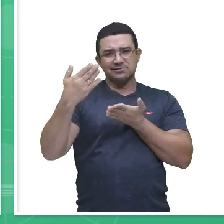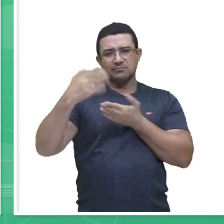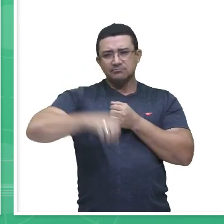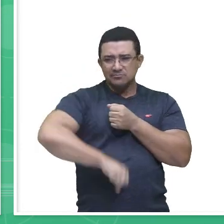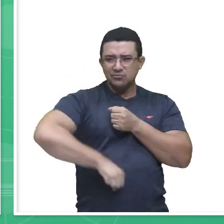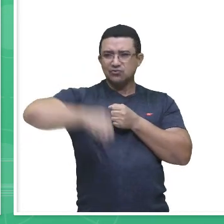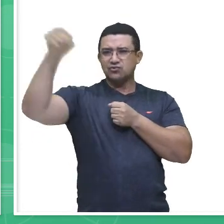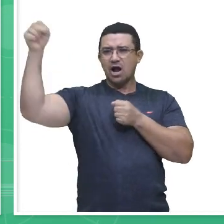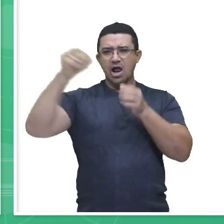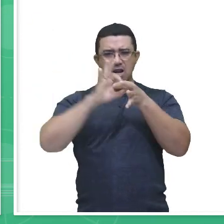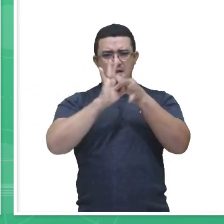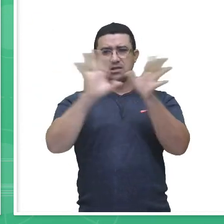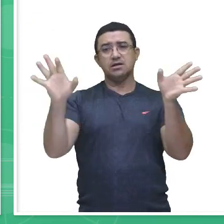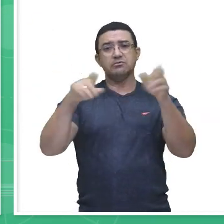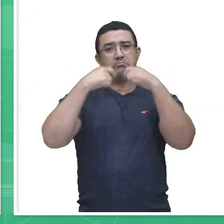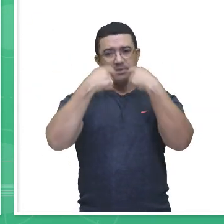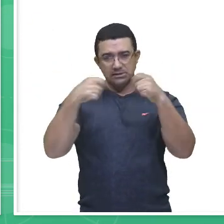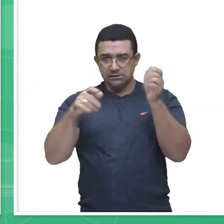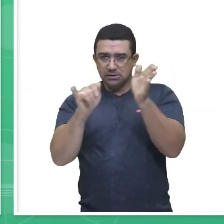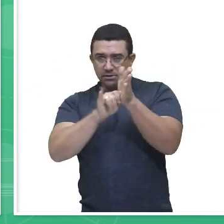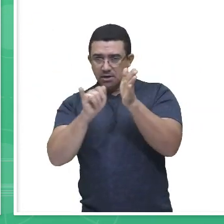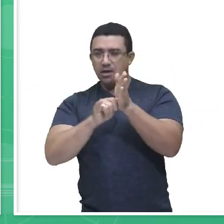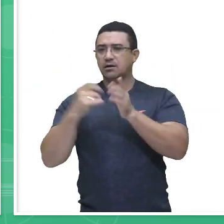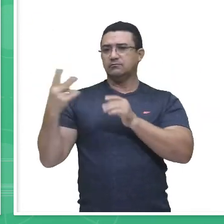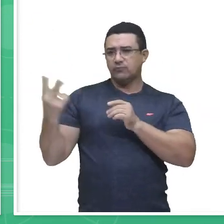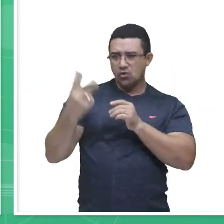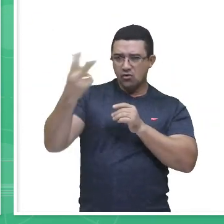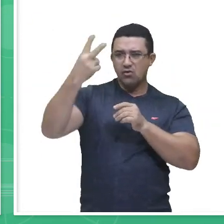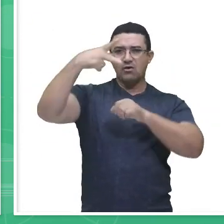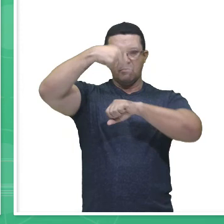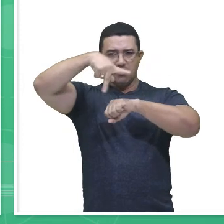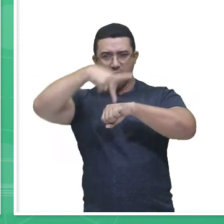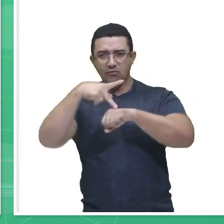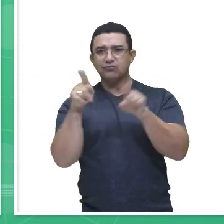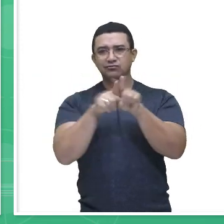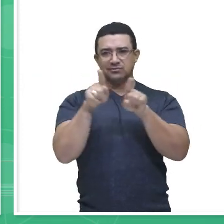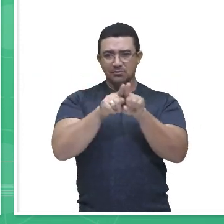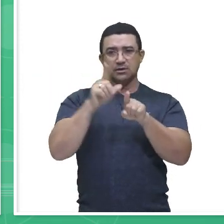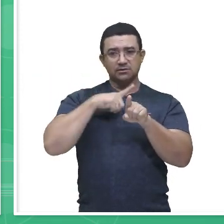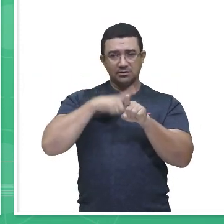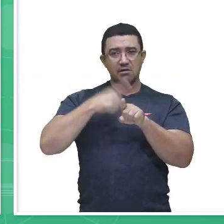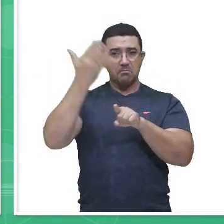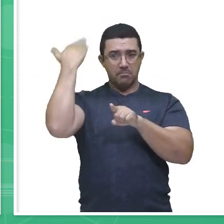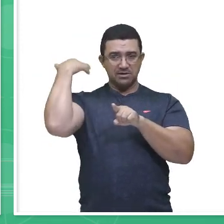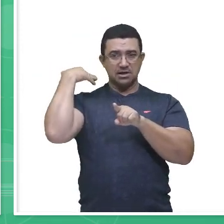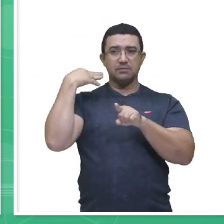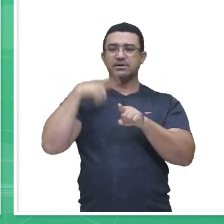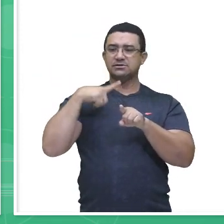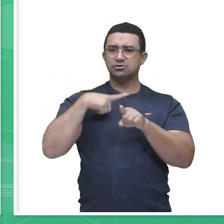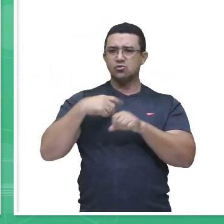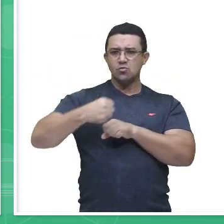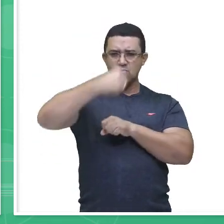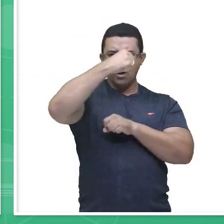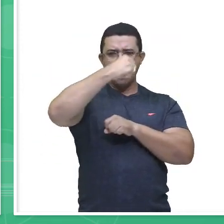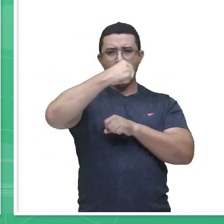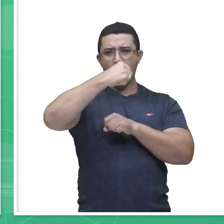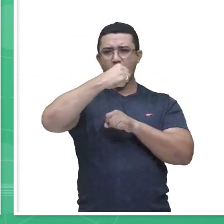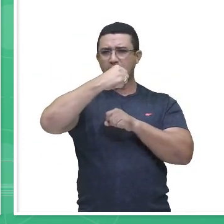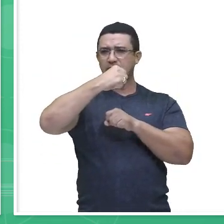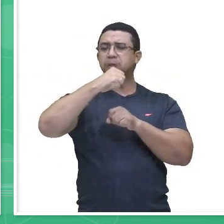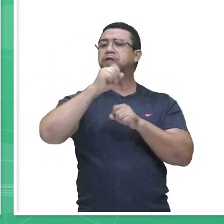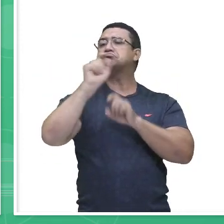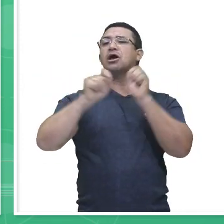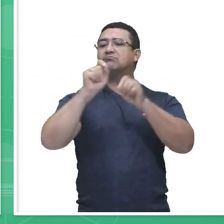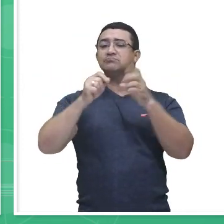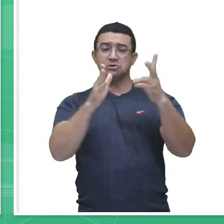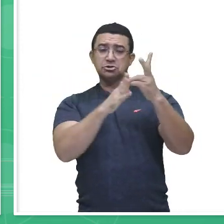precisa de uma identidade, precisa valorizar a sua nação e também precisa de um passado, de um herói nacional. Quem é esse herói? O índio, que